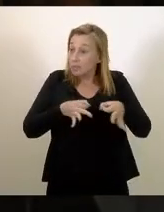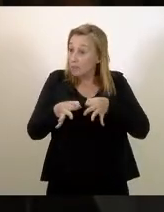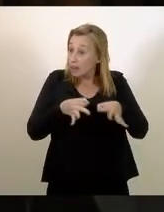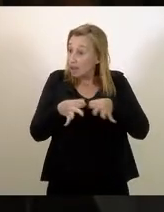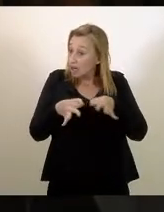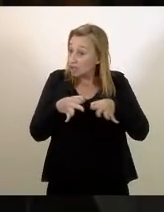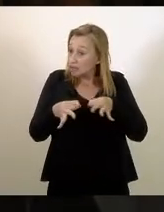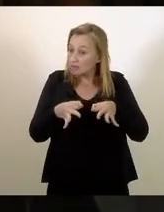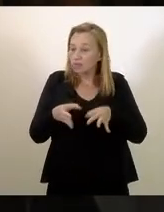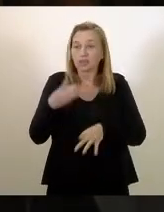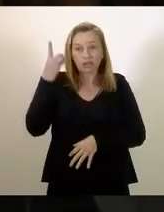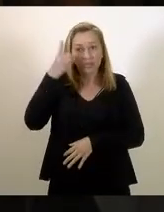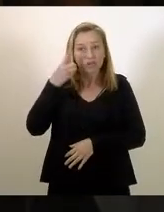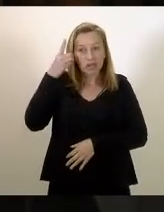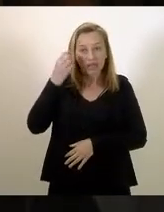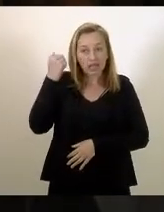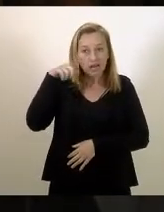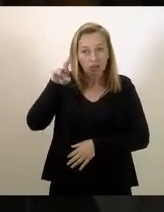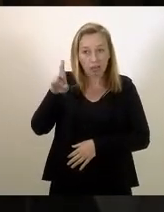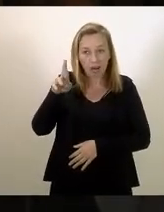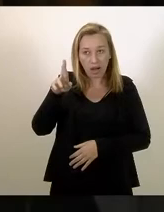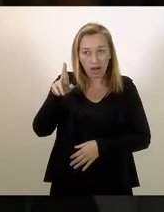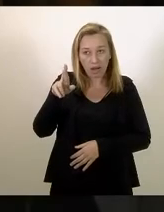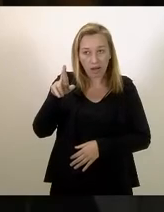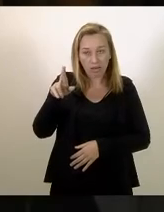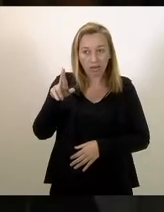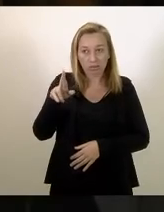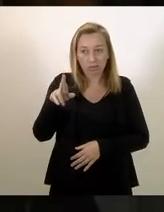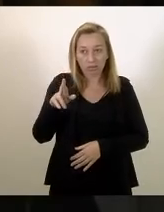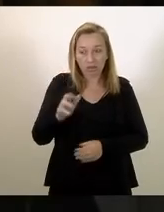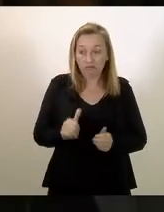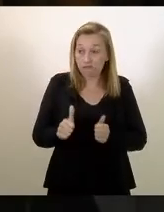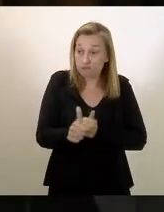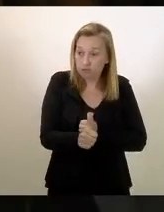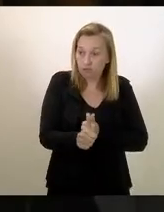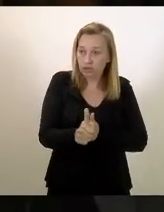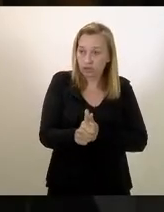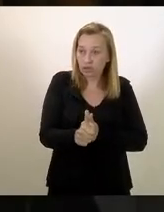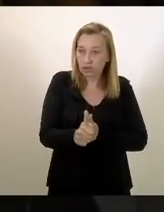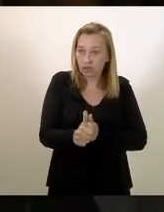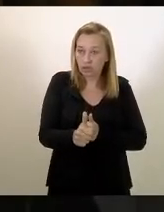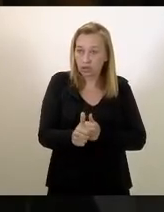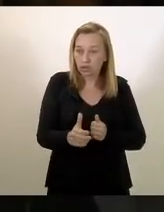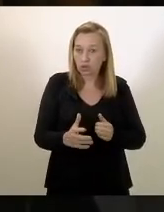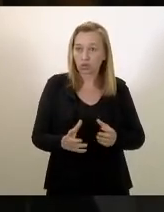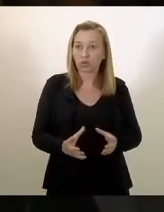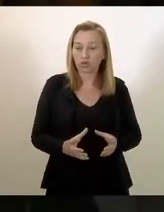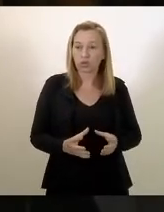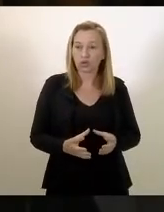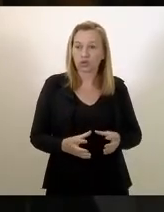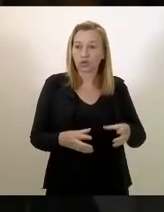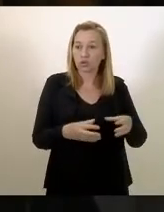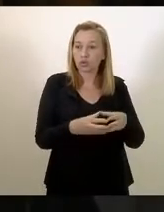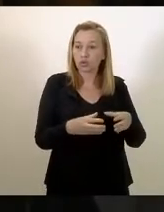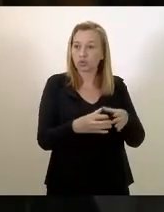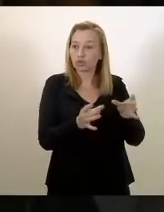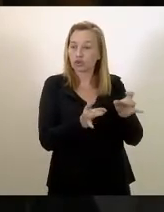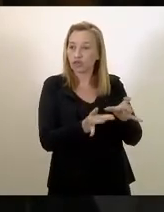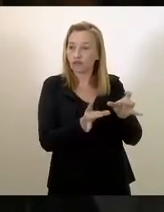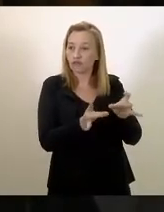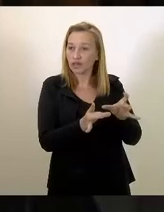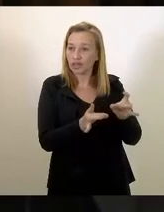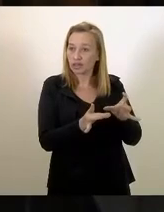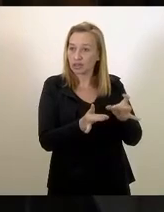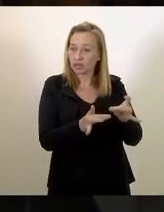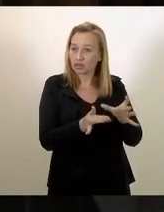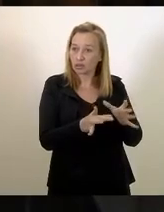deputado Elomar para enfrentar o pacote de venda dos